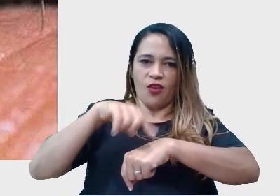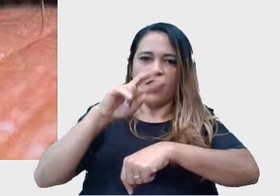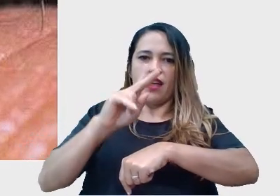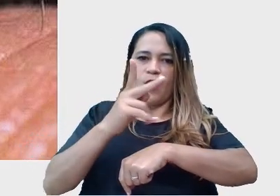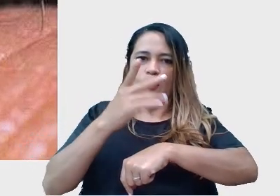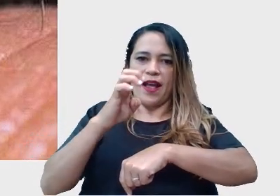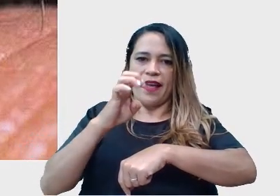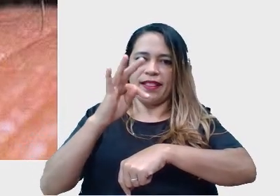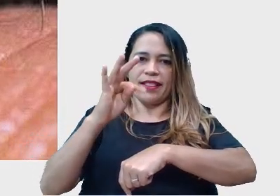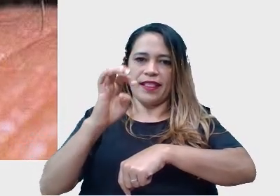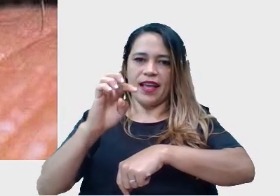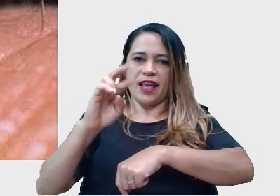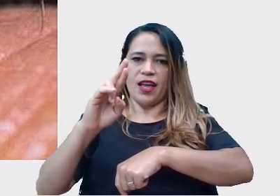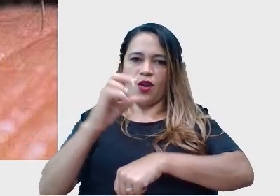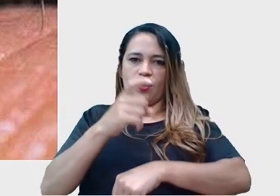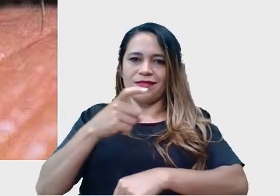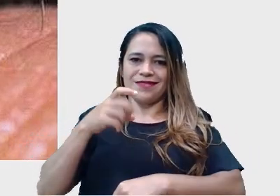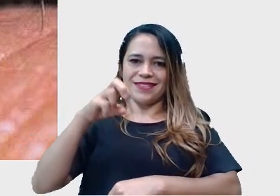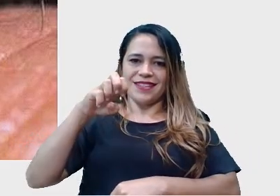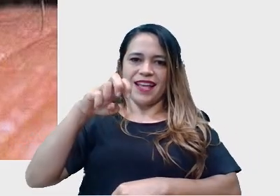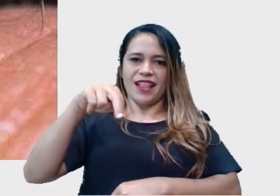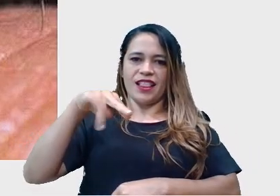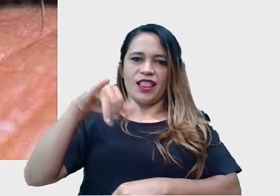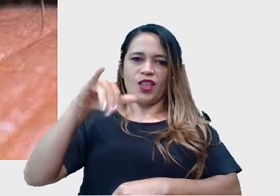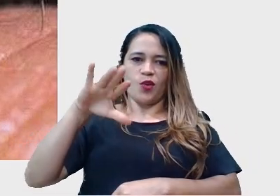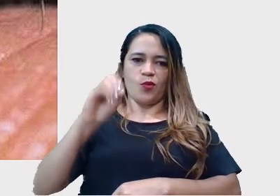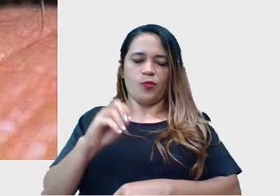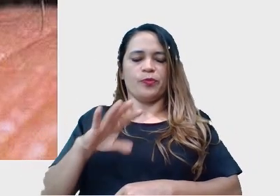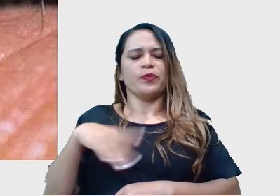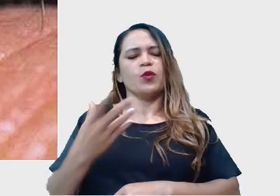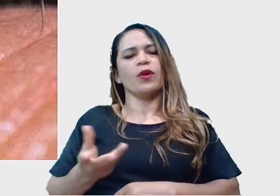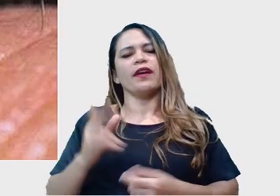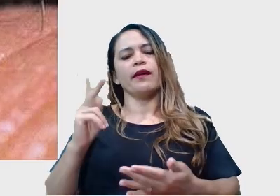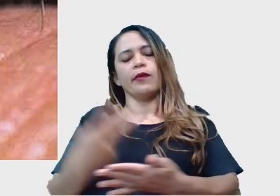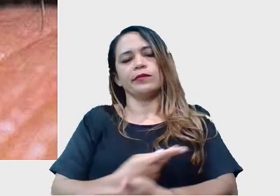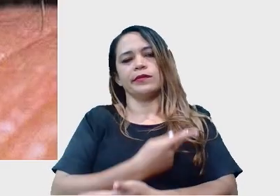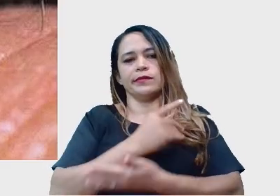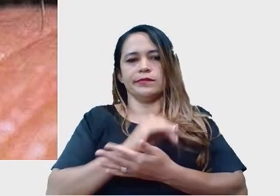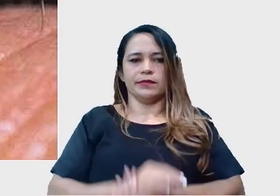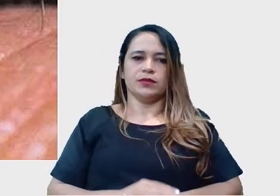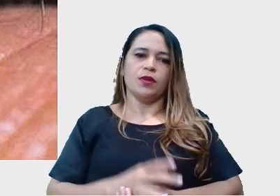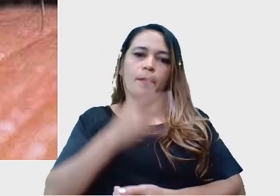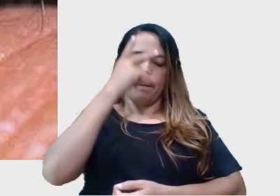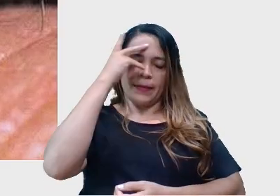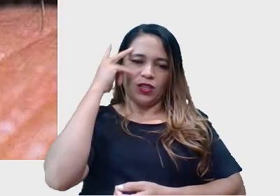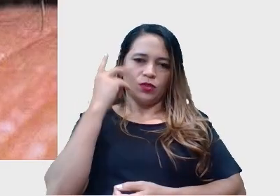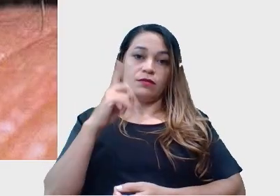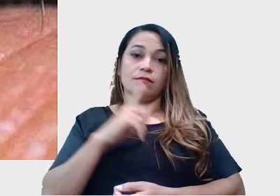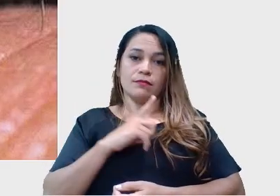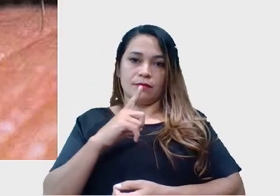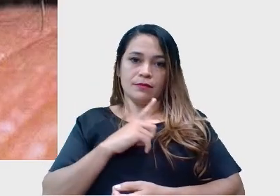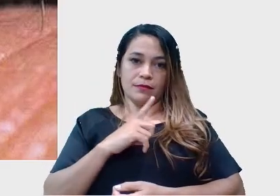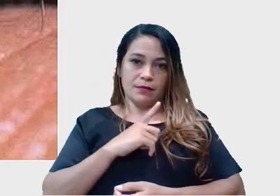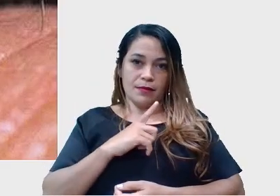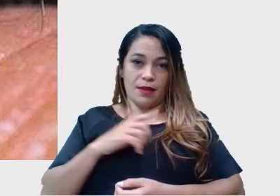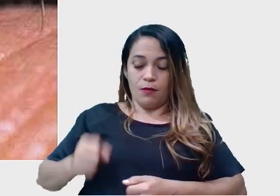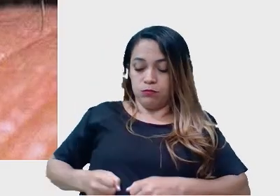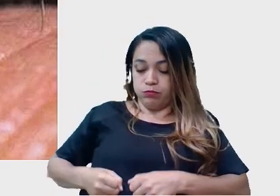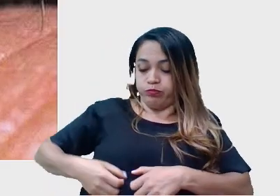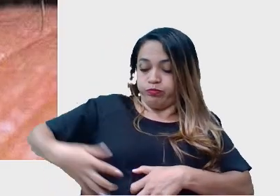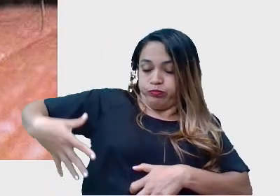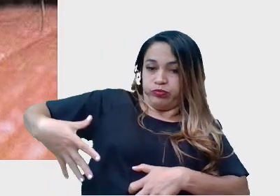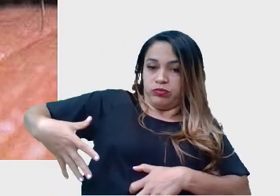transmitindo a doença para nós. Próximo item. Quais são os sintomas? Quando uma pessoa tem a leishmaniose visceral,